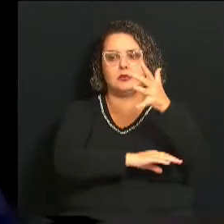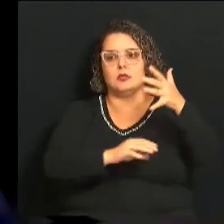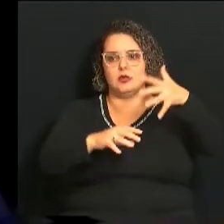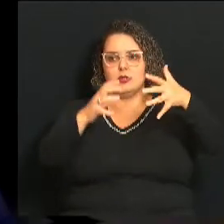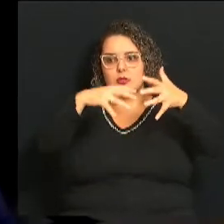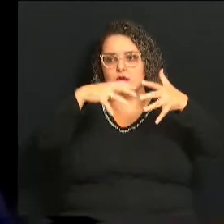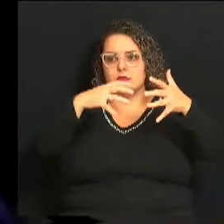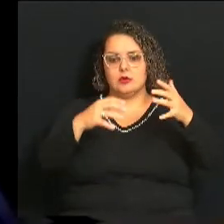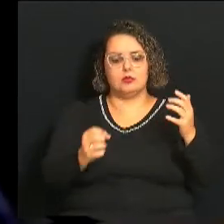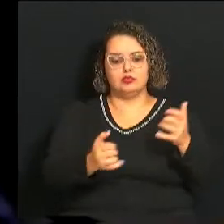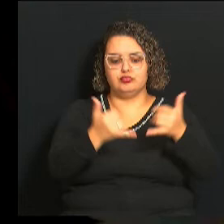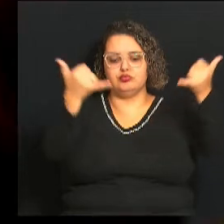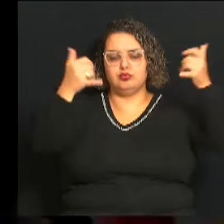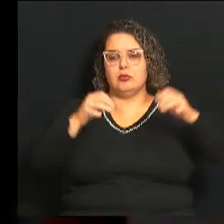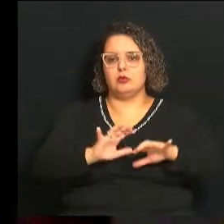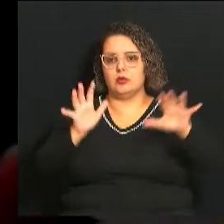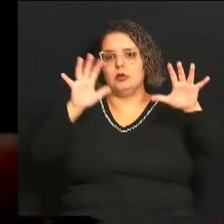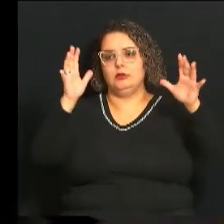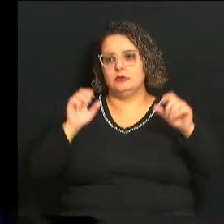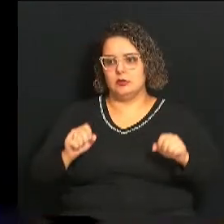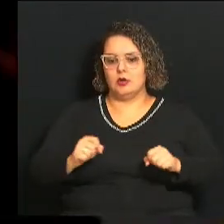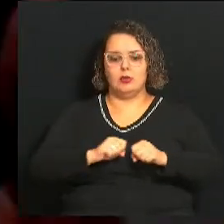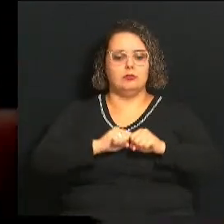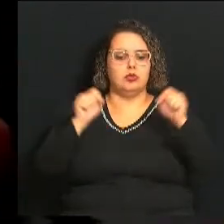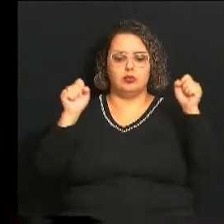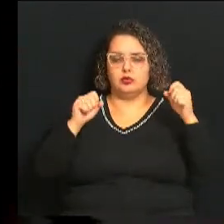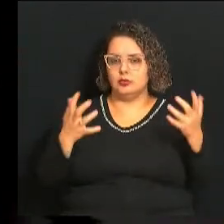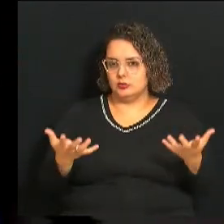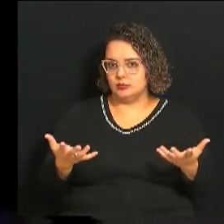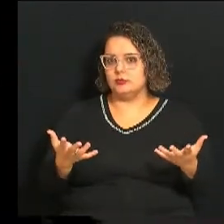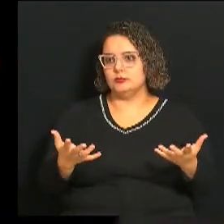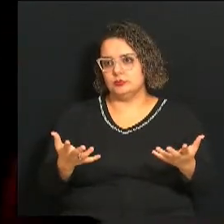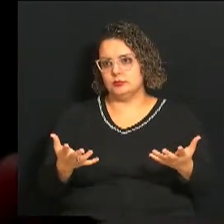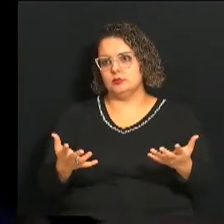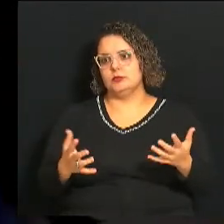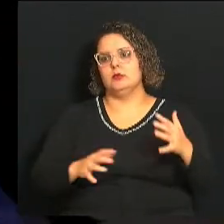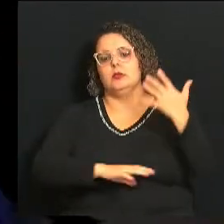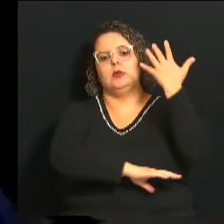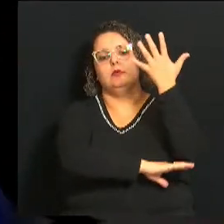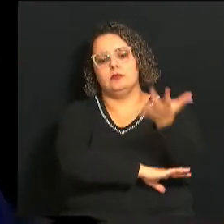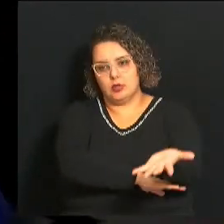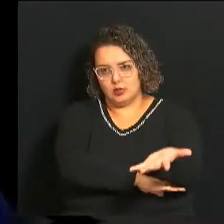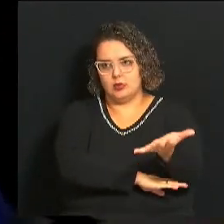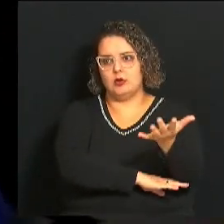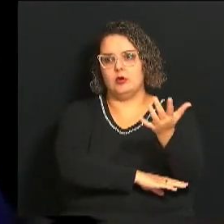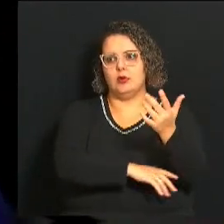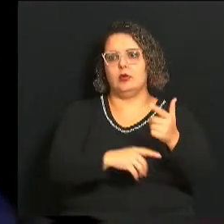pode conduzir. Uma árvore cair sobre essa rede pode provocar o rompimento